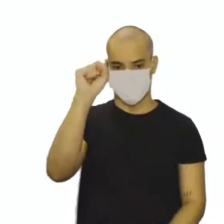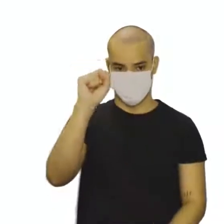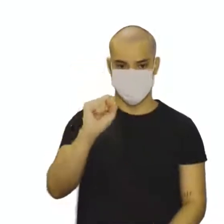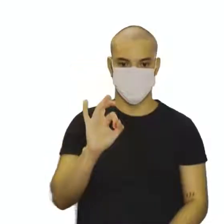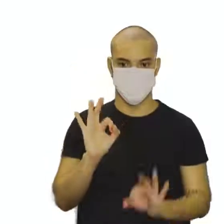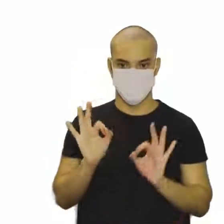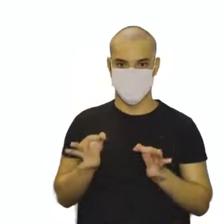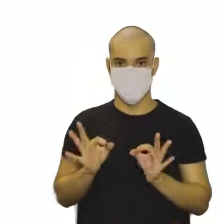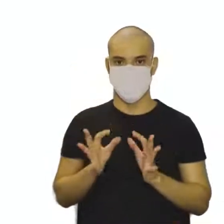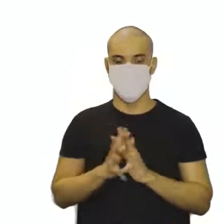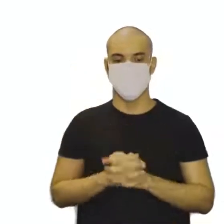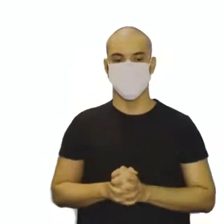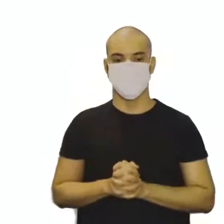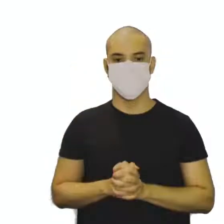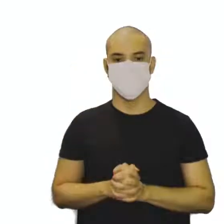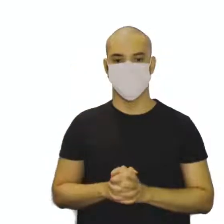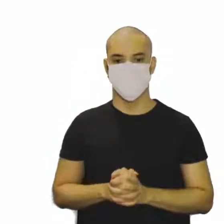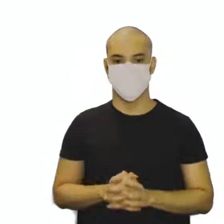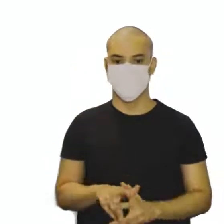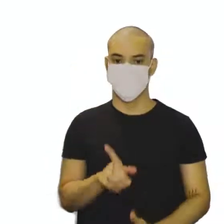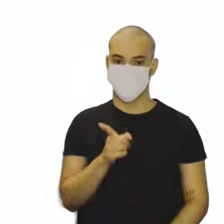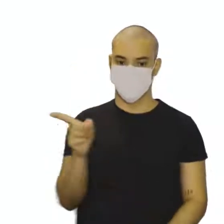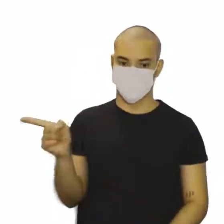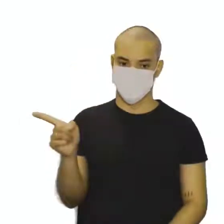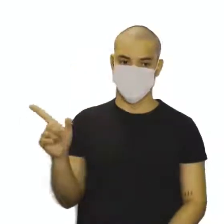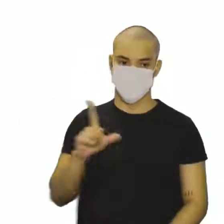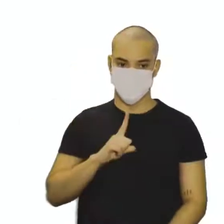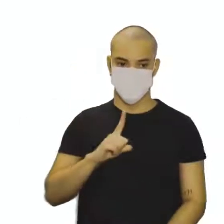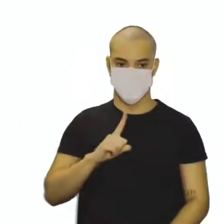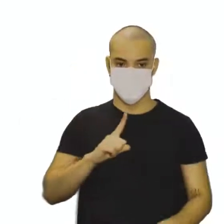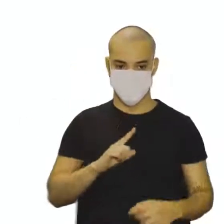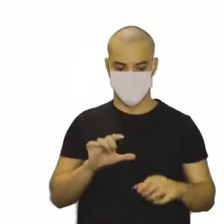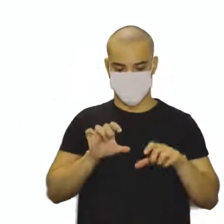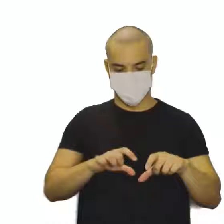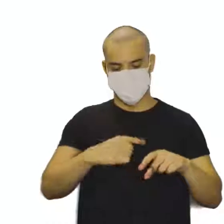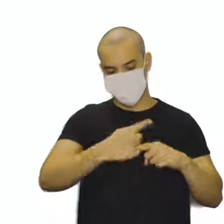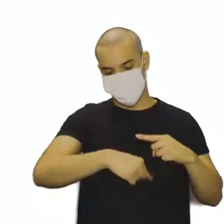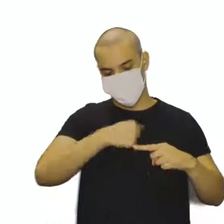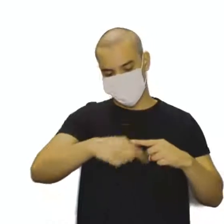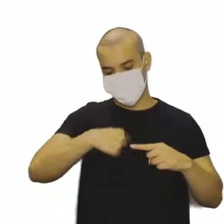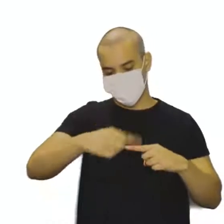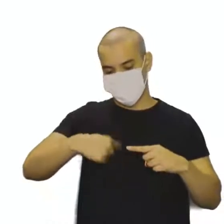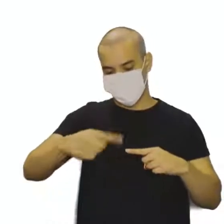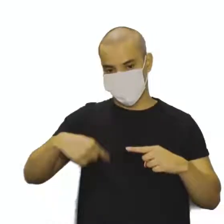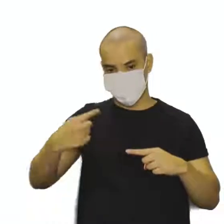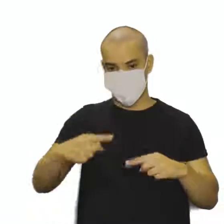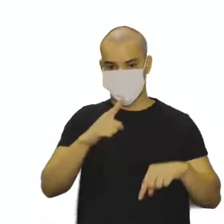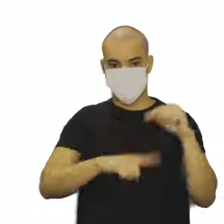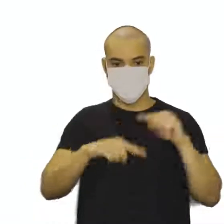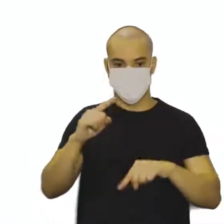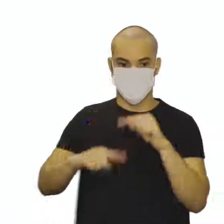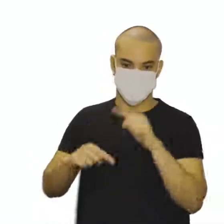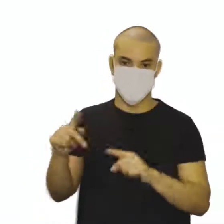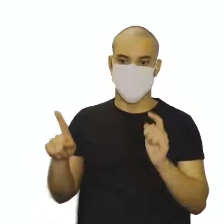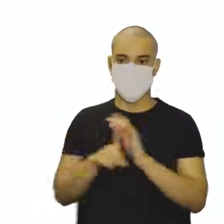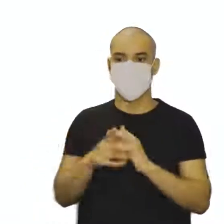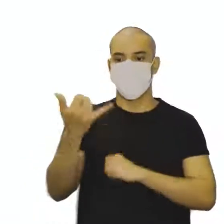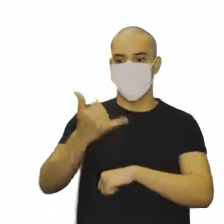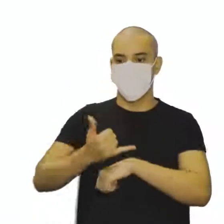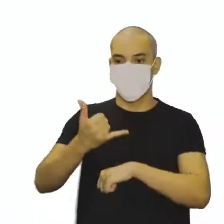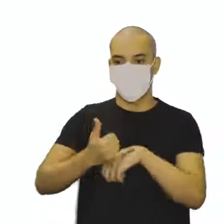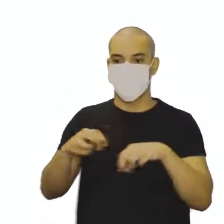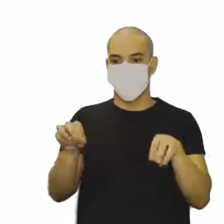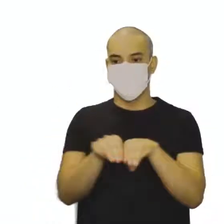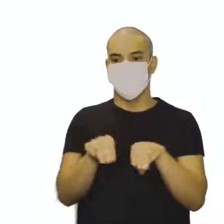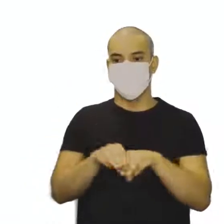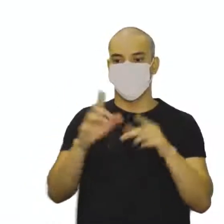indutância, certinho? E aqui nós temos uma bobina cilíndrica com núcleo de material